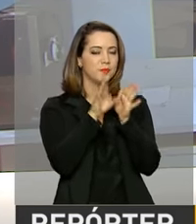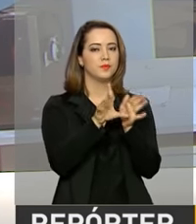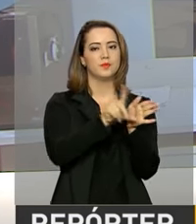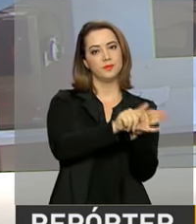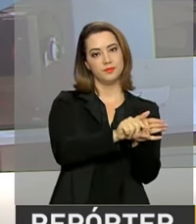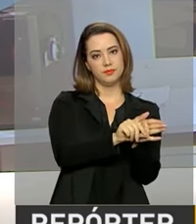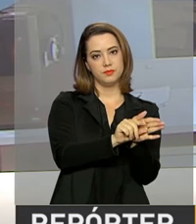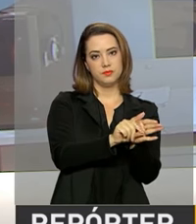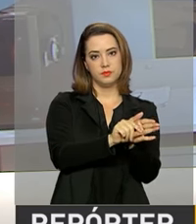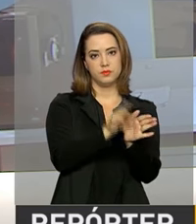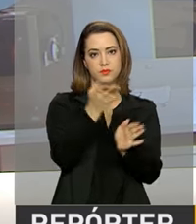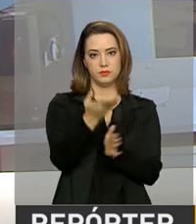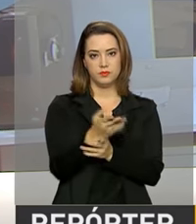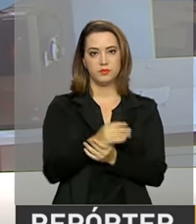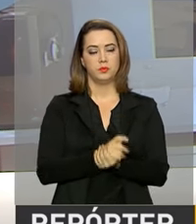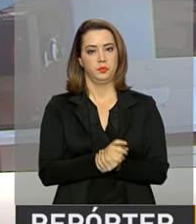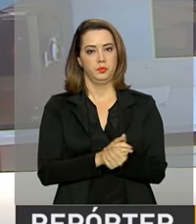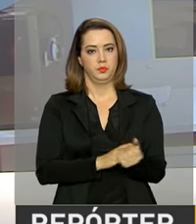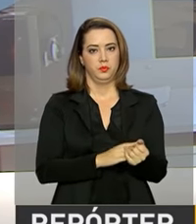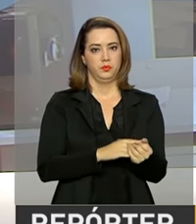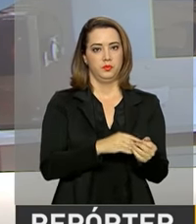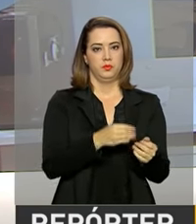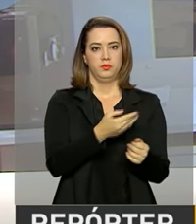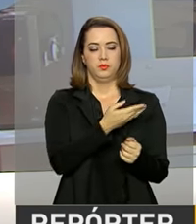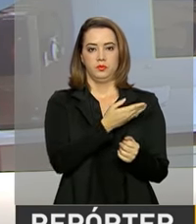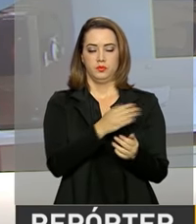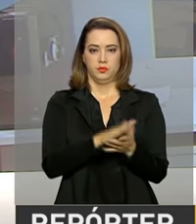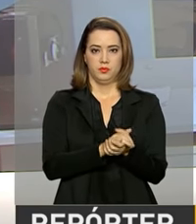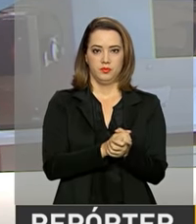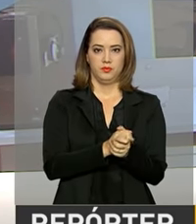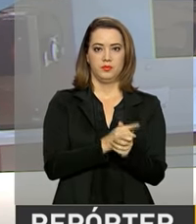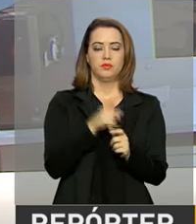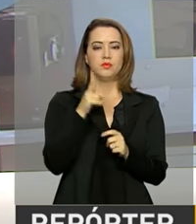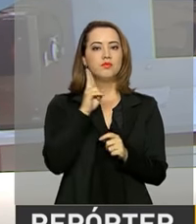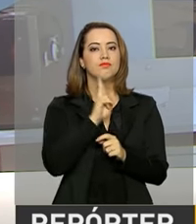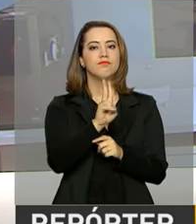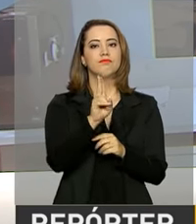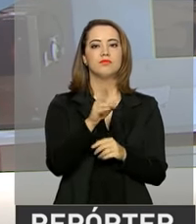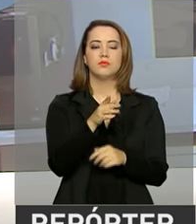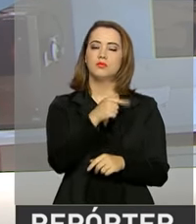nossas redes sociais, no Twitter, no Facebook, no YouTube.